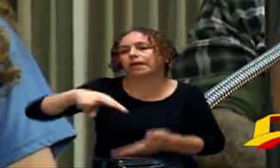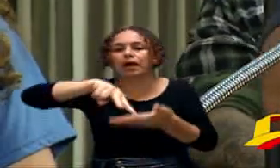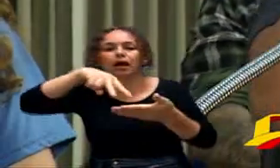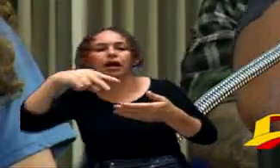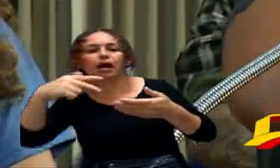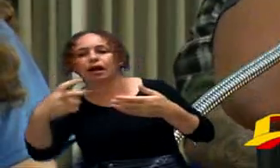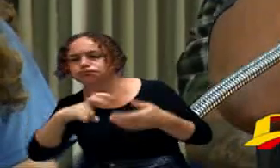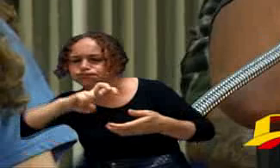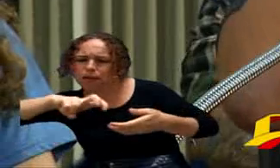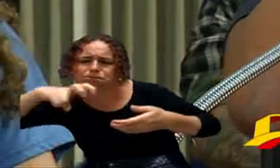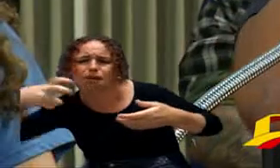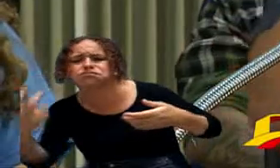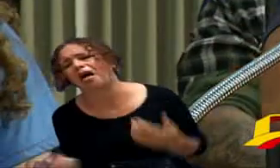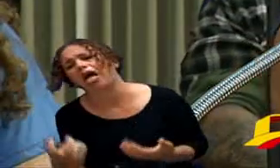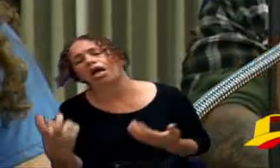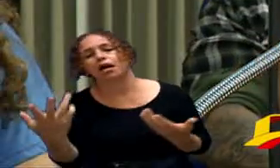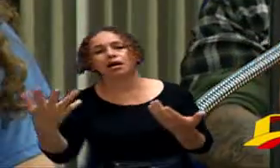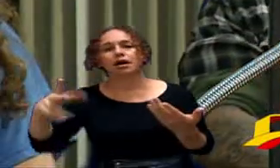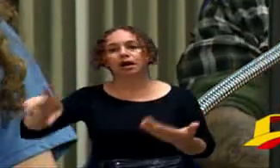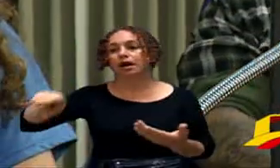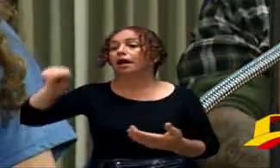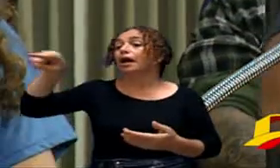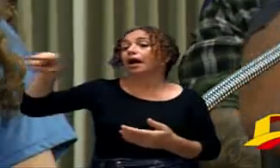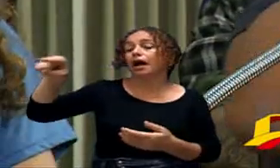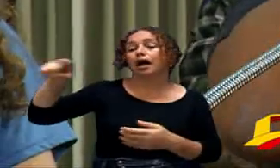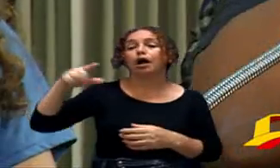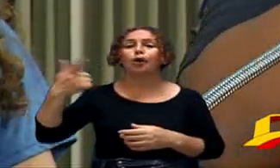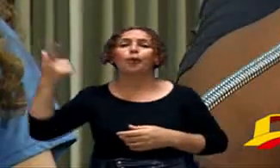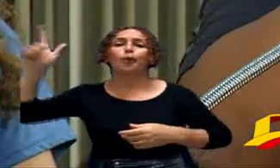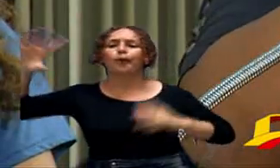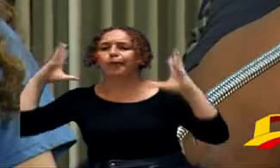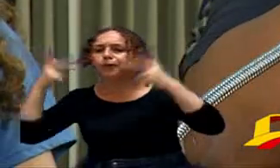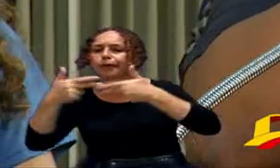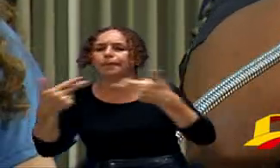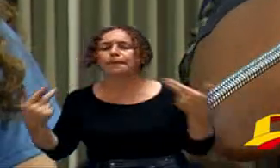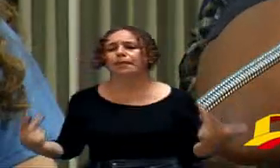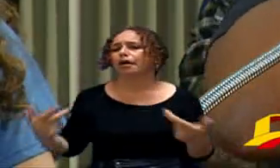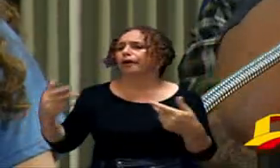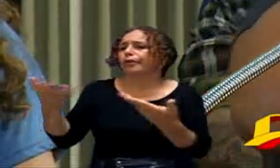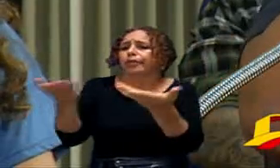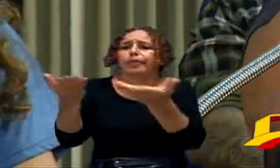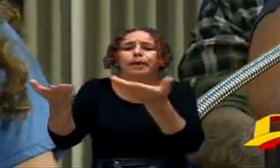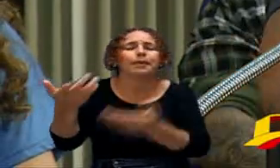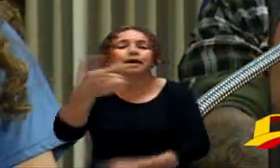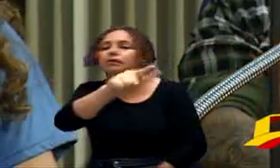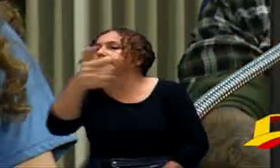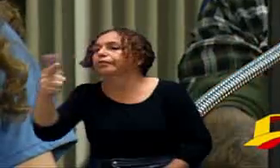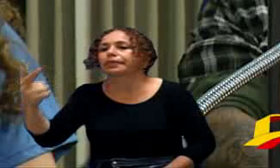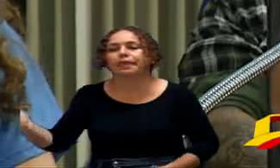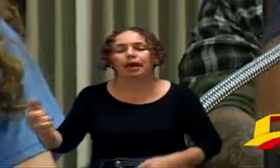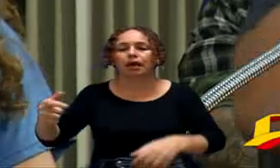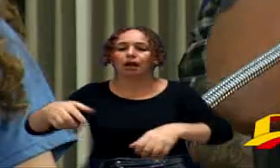andar. Eric, Aiza não está sendo tratada conforme devia estar. As pernas delas